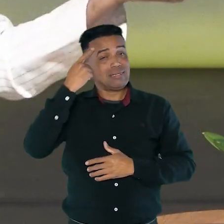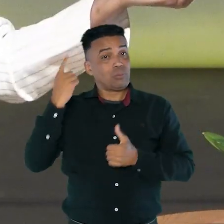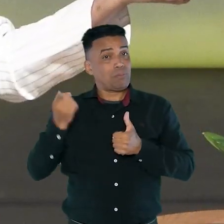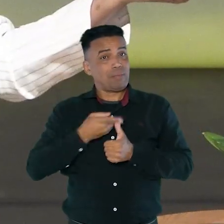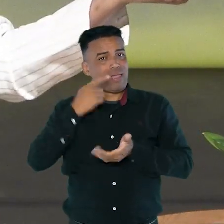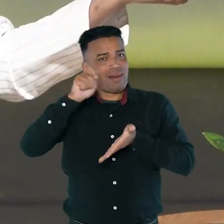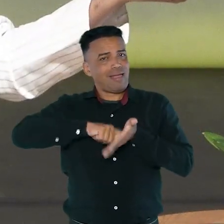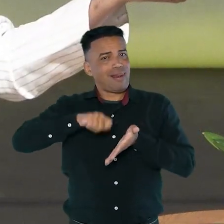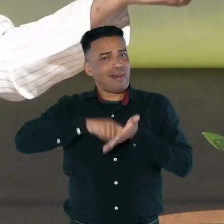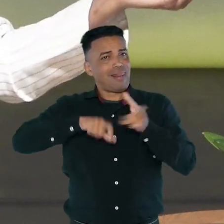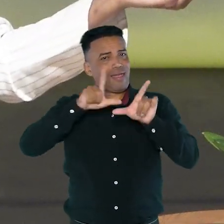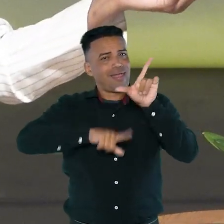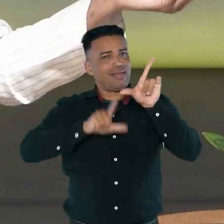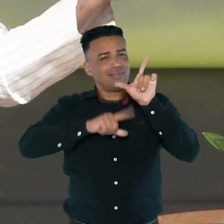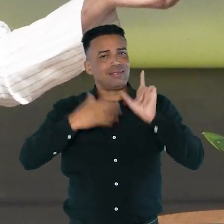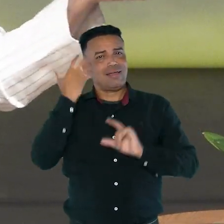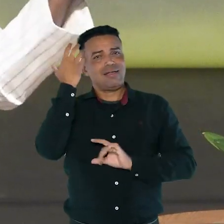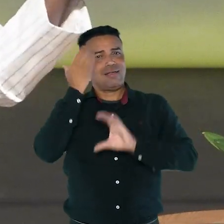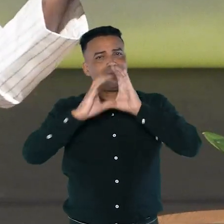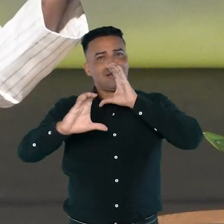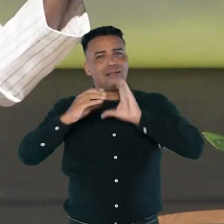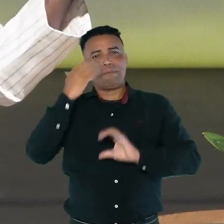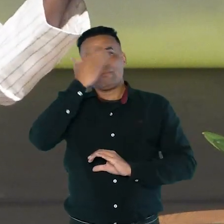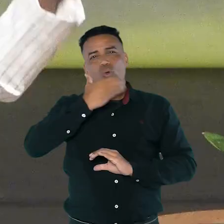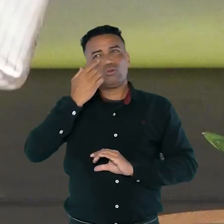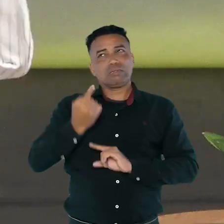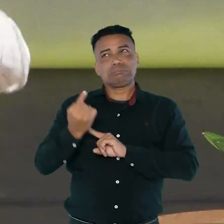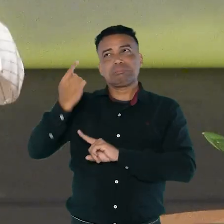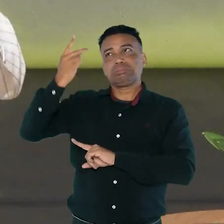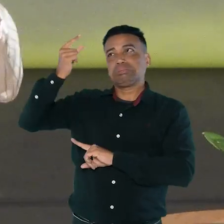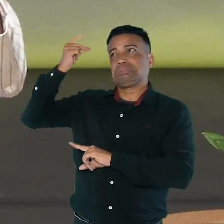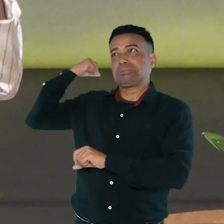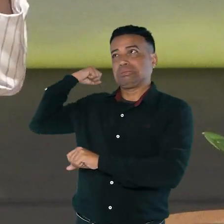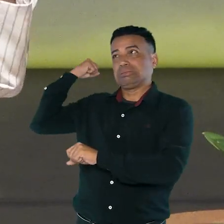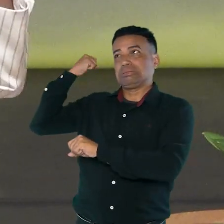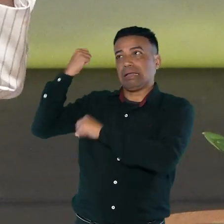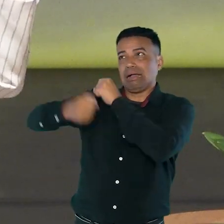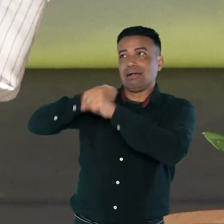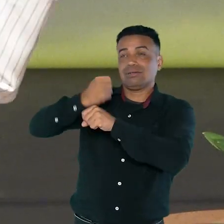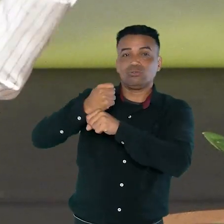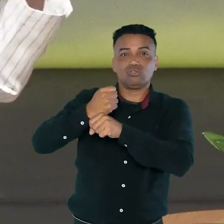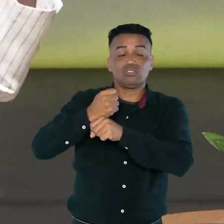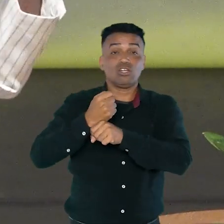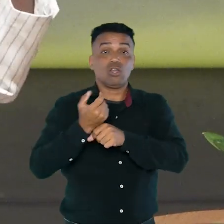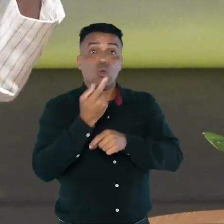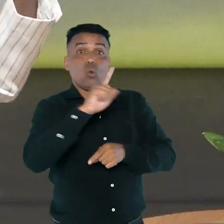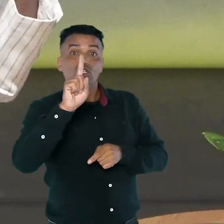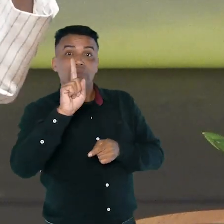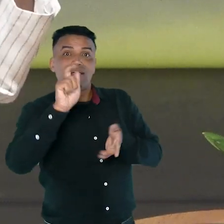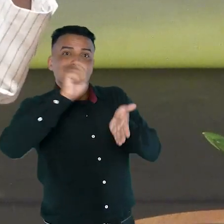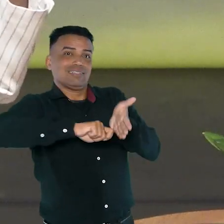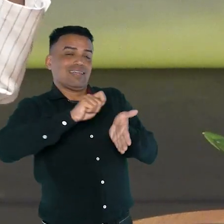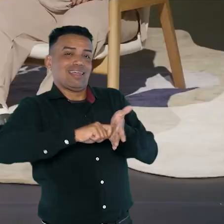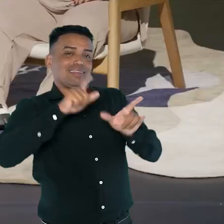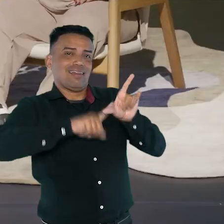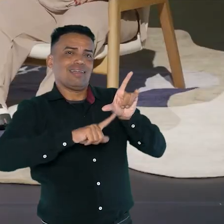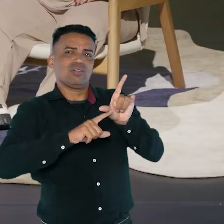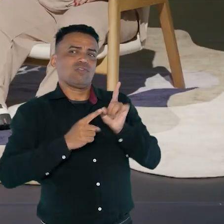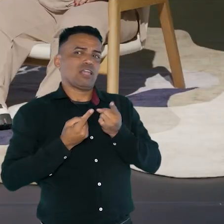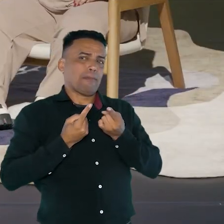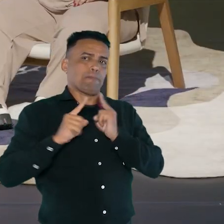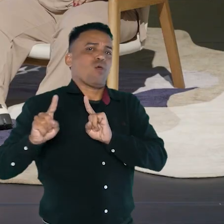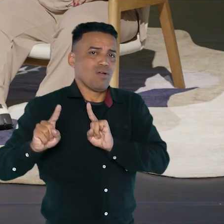primeira composição que você escreveu lá atrás, para as últimas composições. O que você quer provocar nas pessoas? Qual a